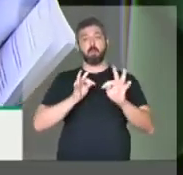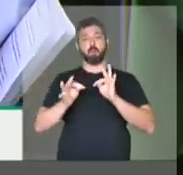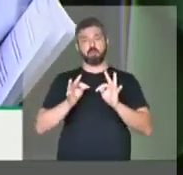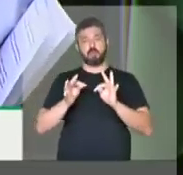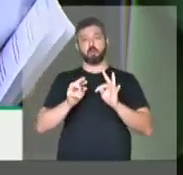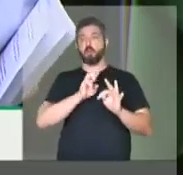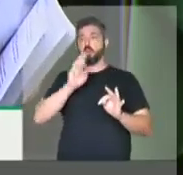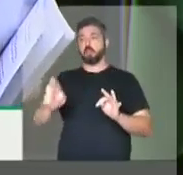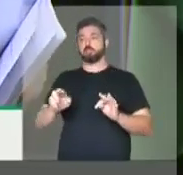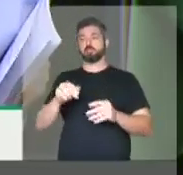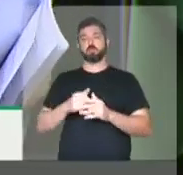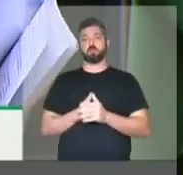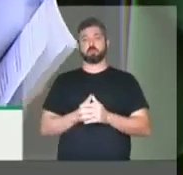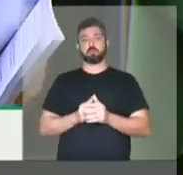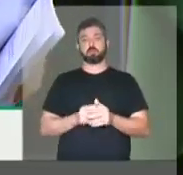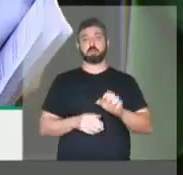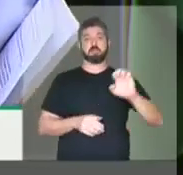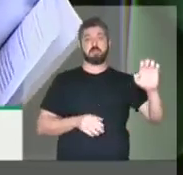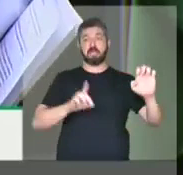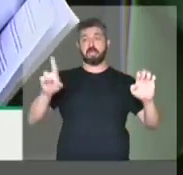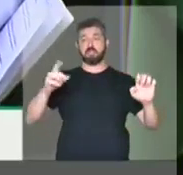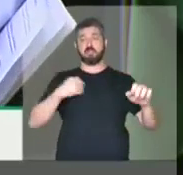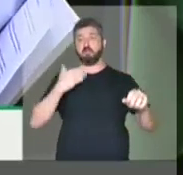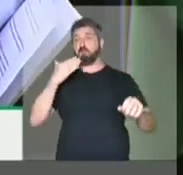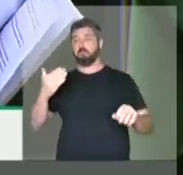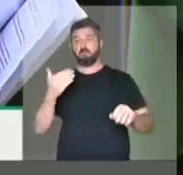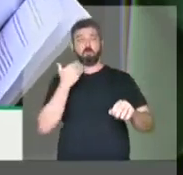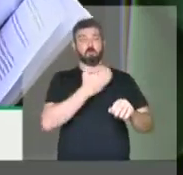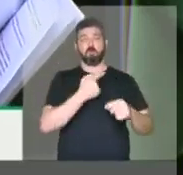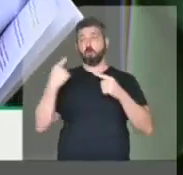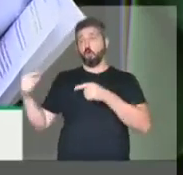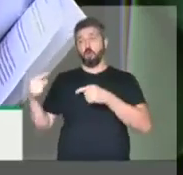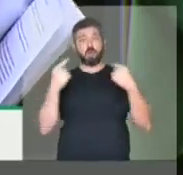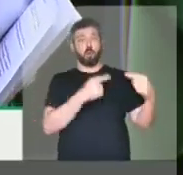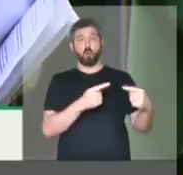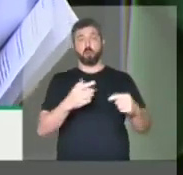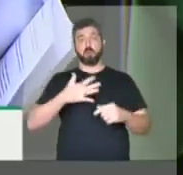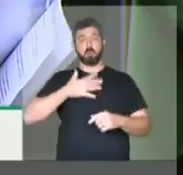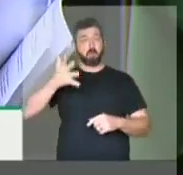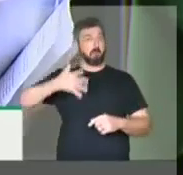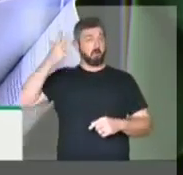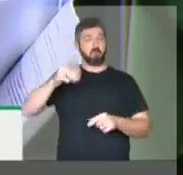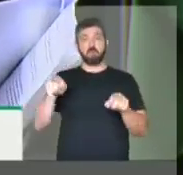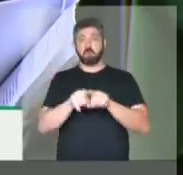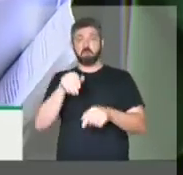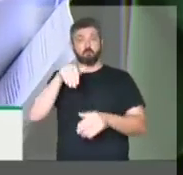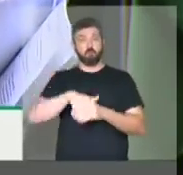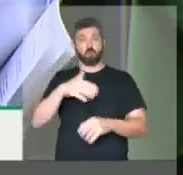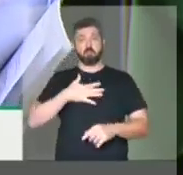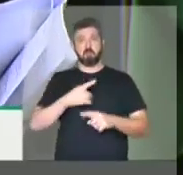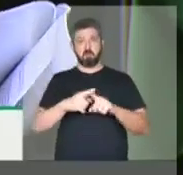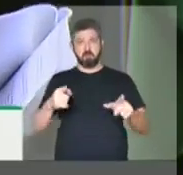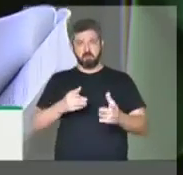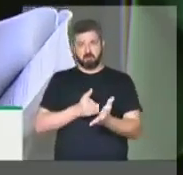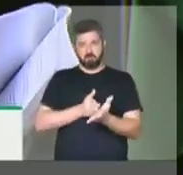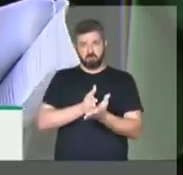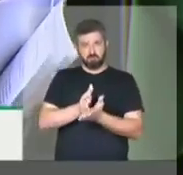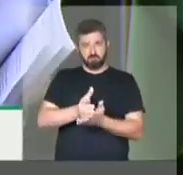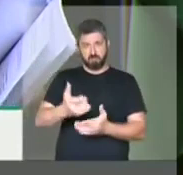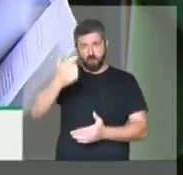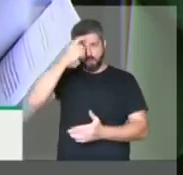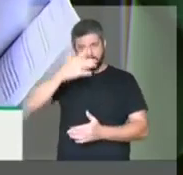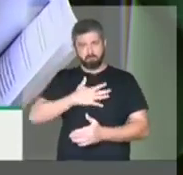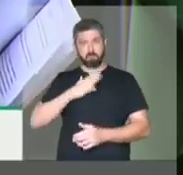técnico. Já desagradei esquerda e direita com os meus votos e pronunciamentos, mas jamais fui desleal com a